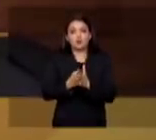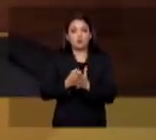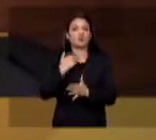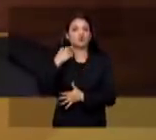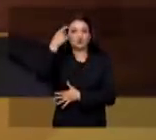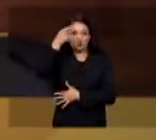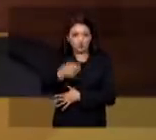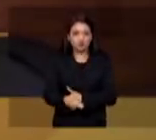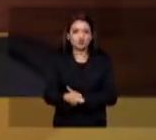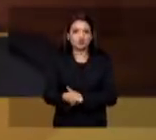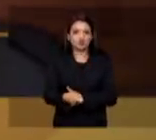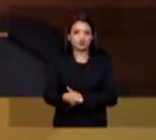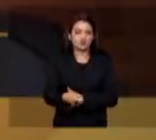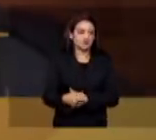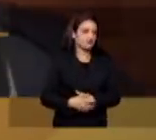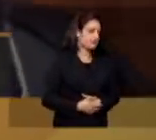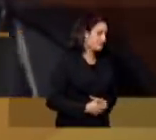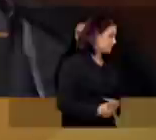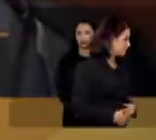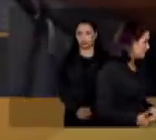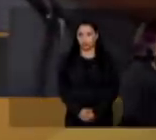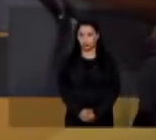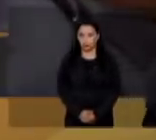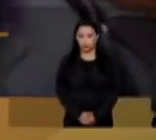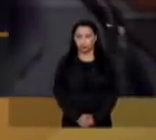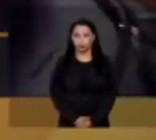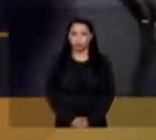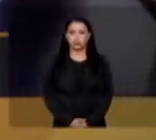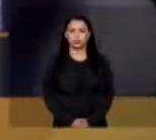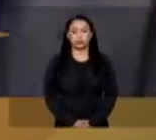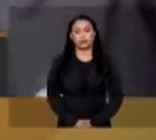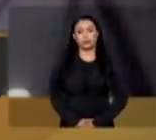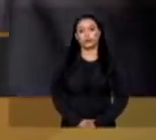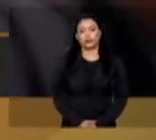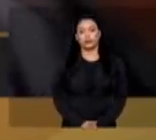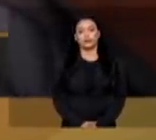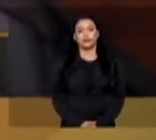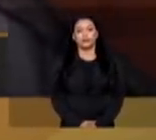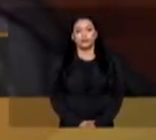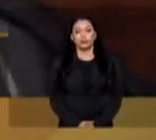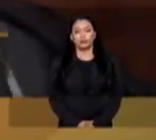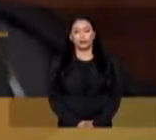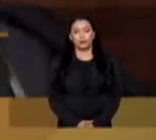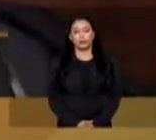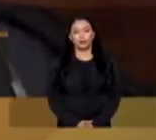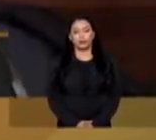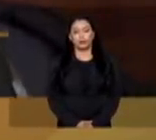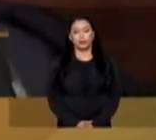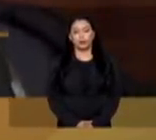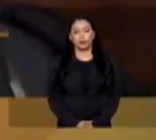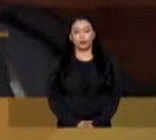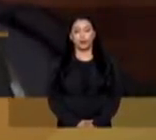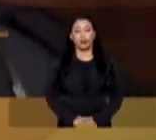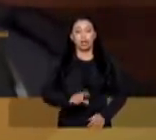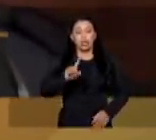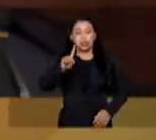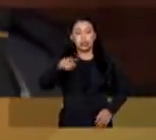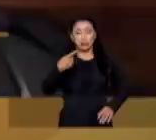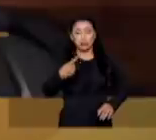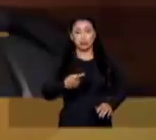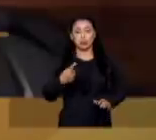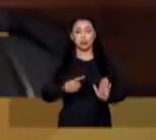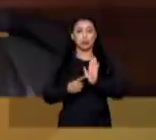do magistrado no juízo investido. Quando proferida e tornada pública